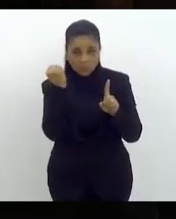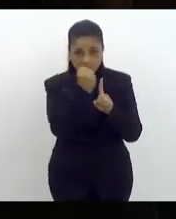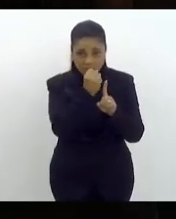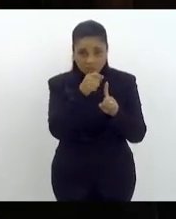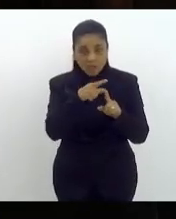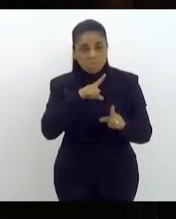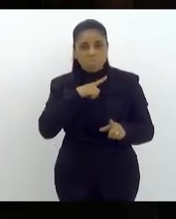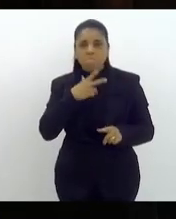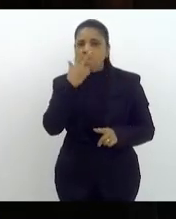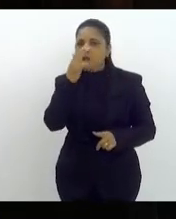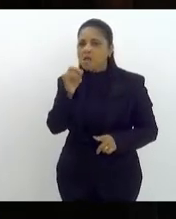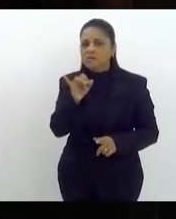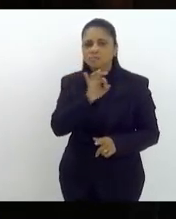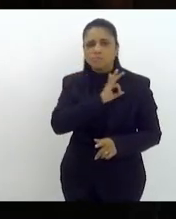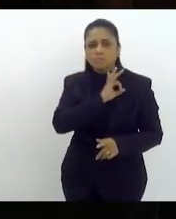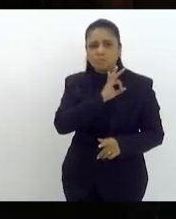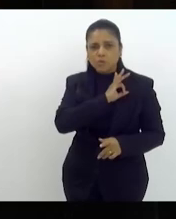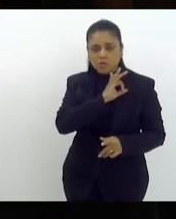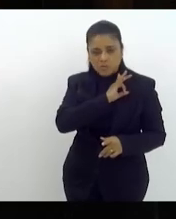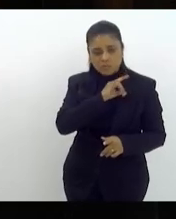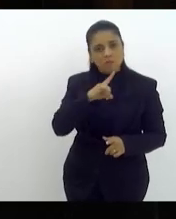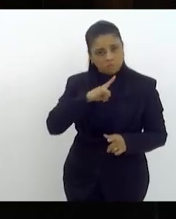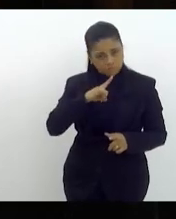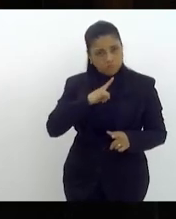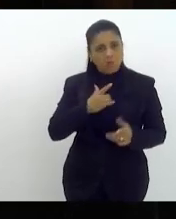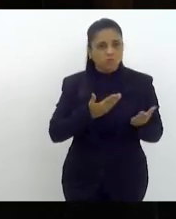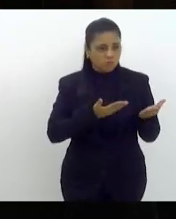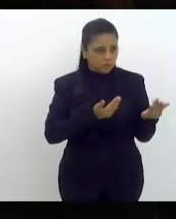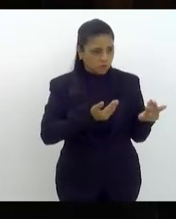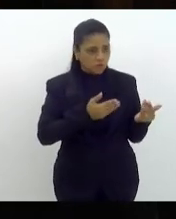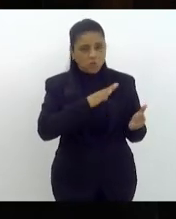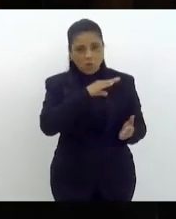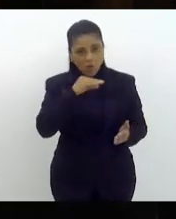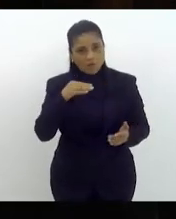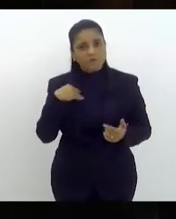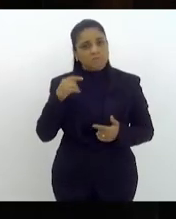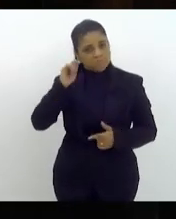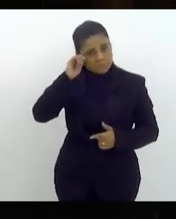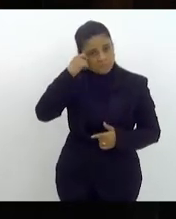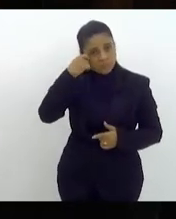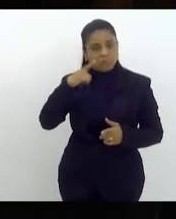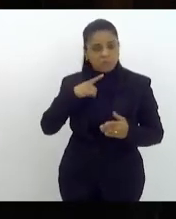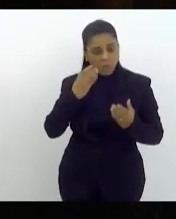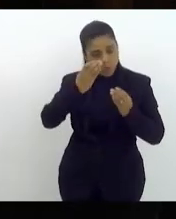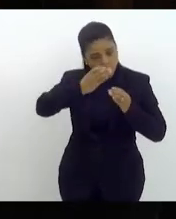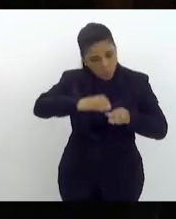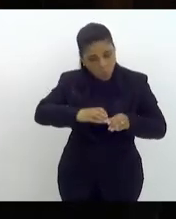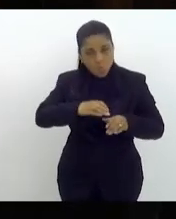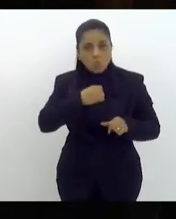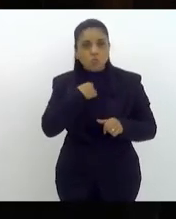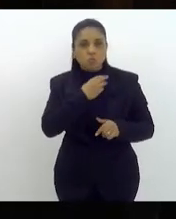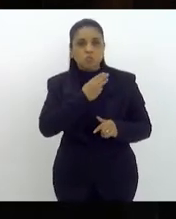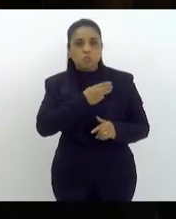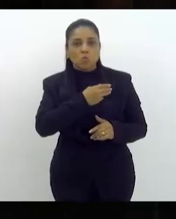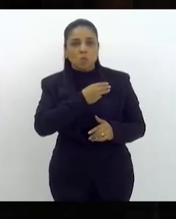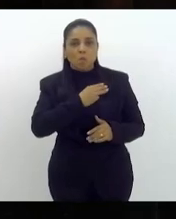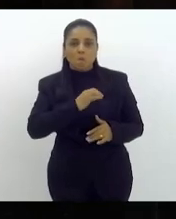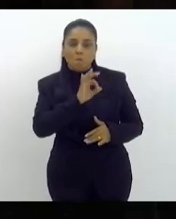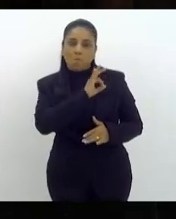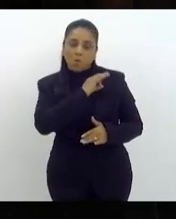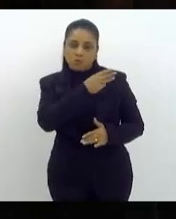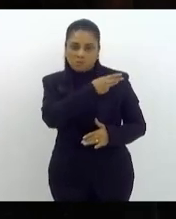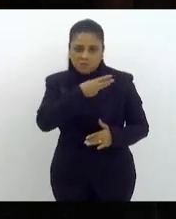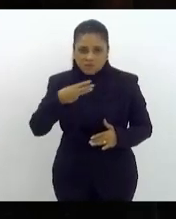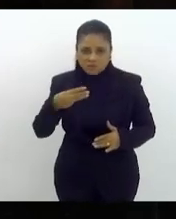composta inclusive por jovens negros que vão a polícia militar que fazem um concurso buscando uma oportunidade uma